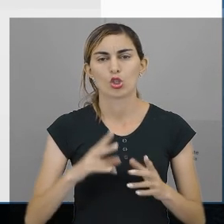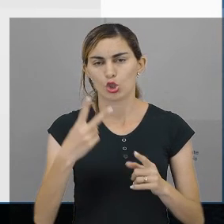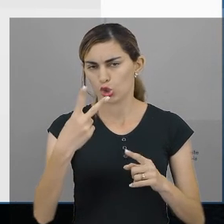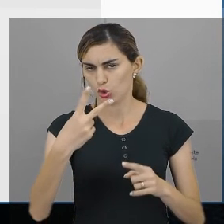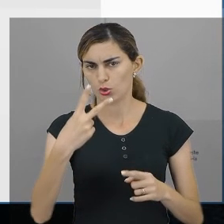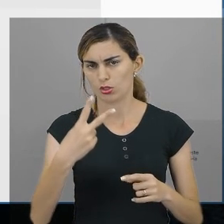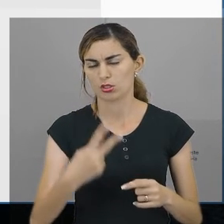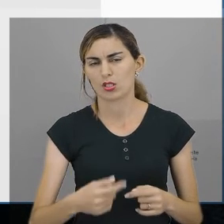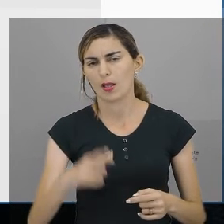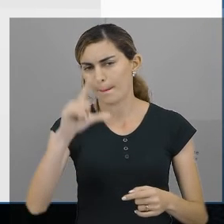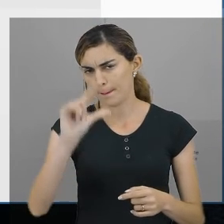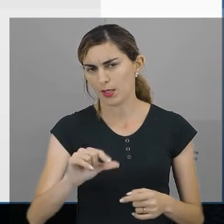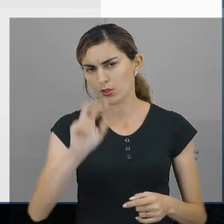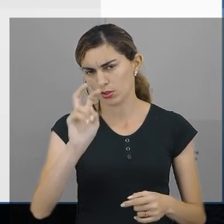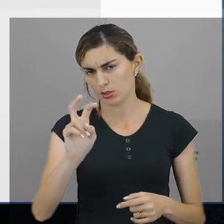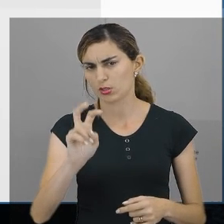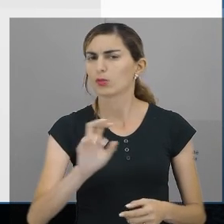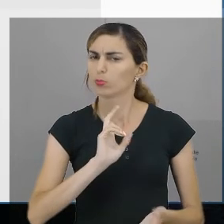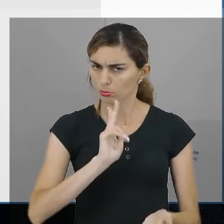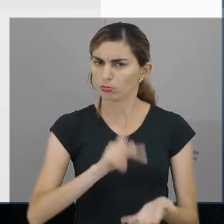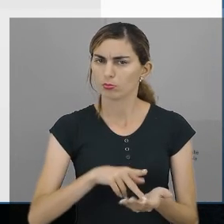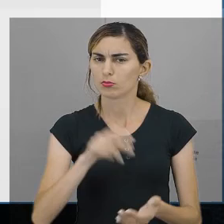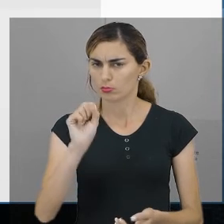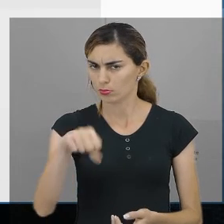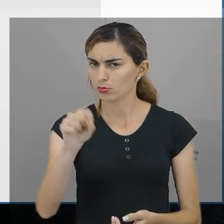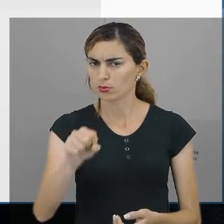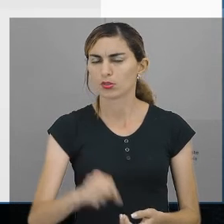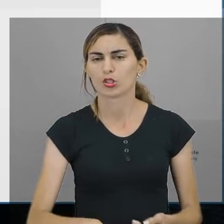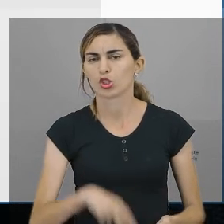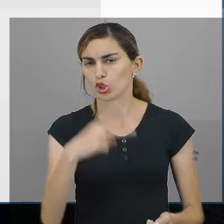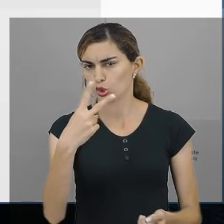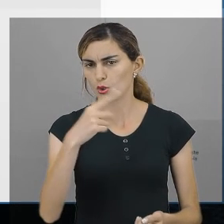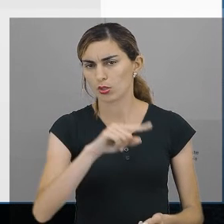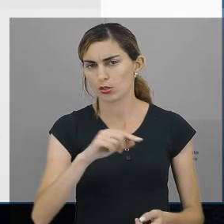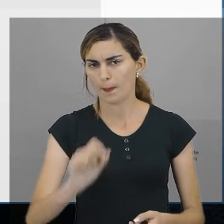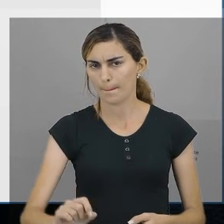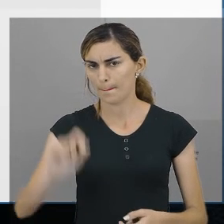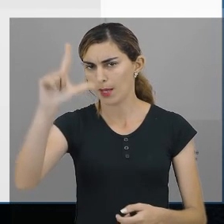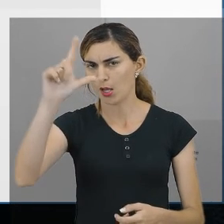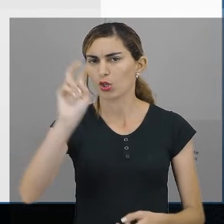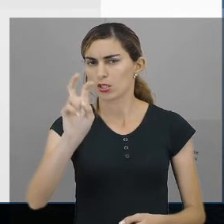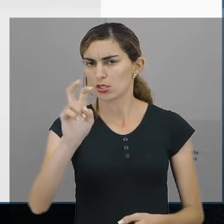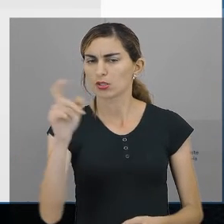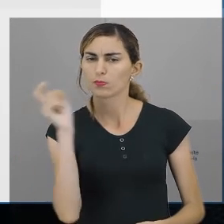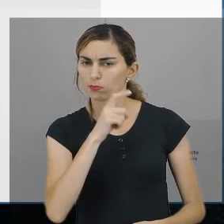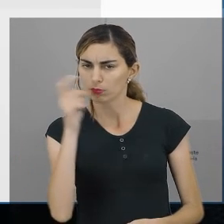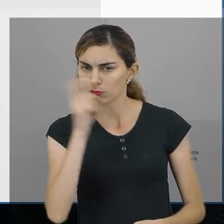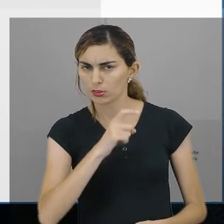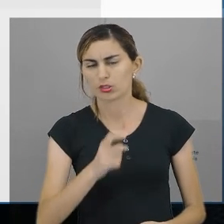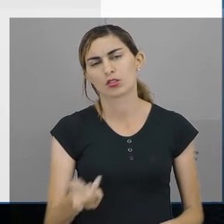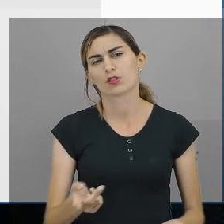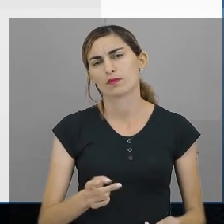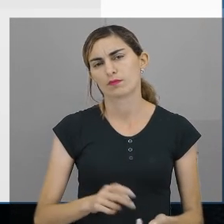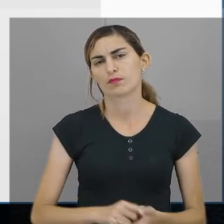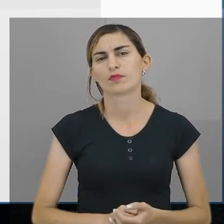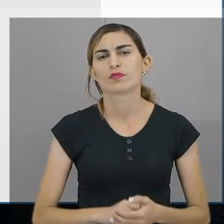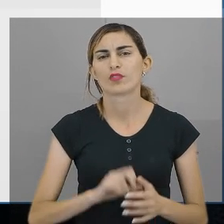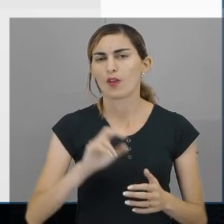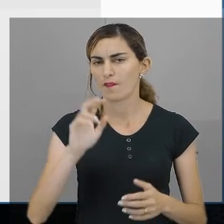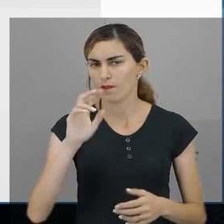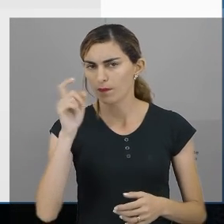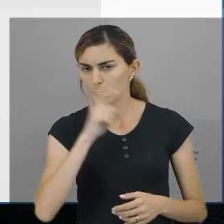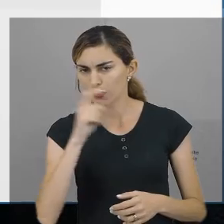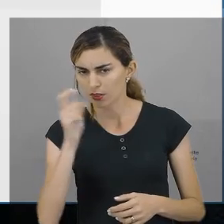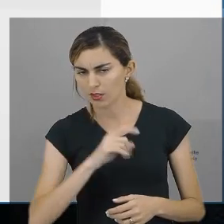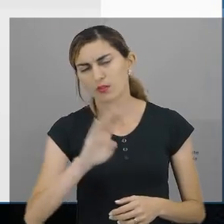2 é menor que 5? Verdadeiro. 2 é maior que 5? Falso. Verdadeiro e falso é